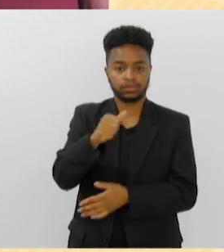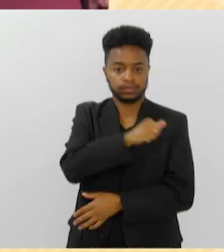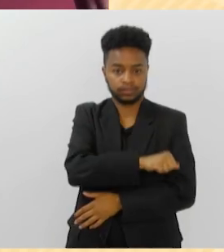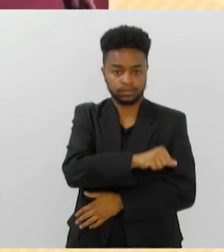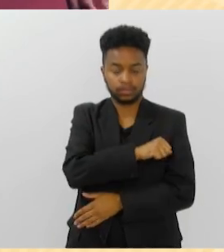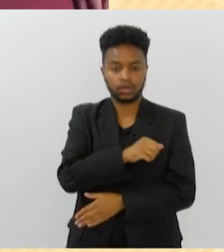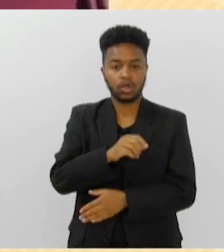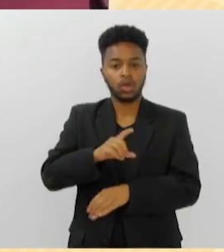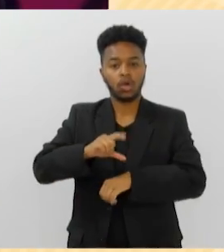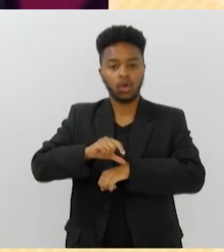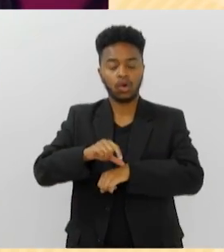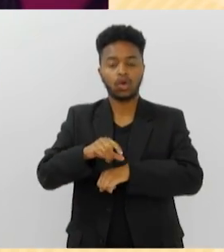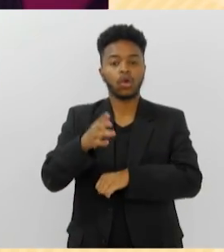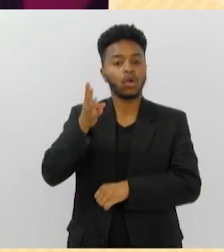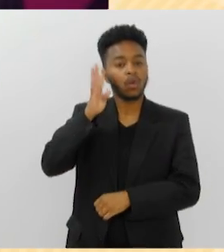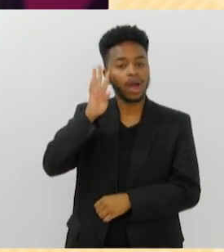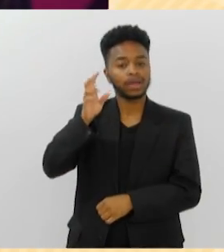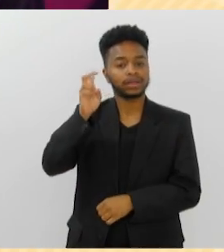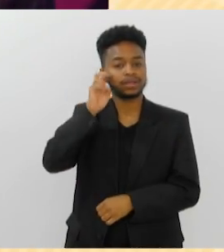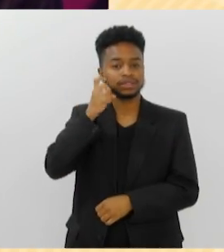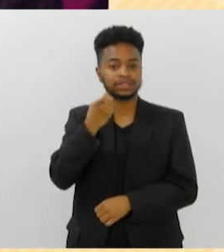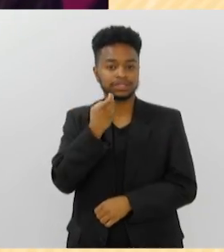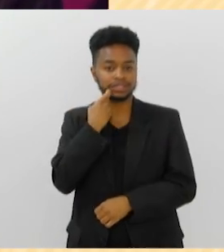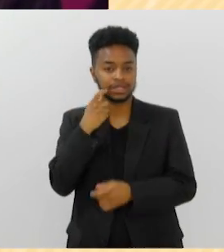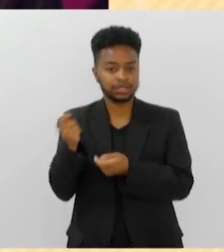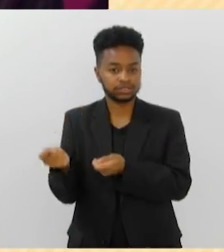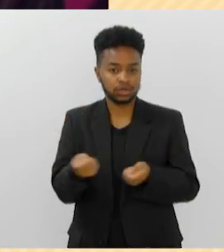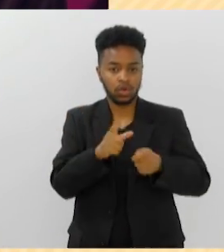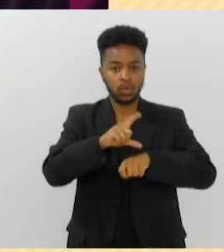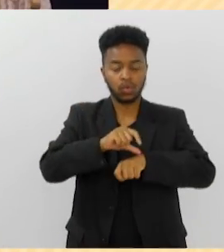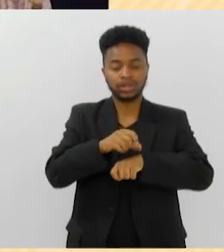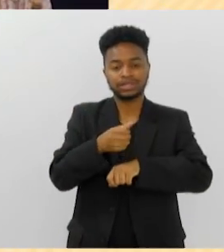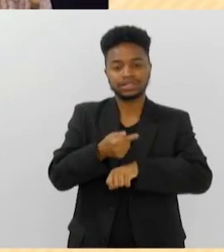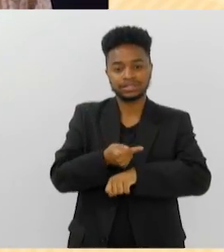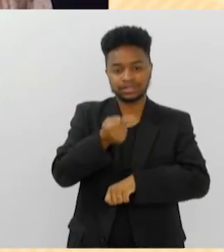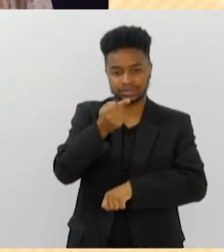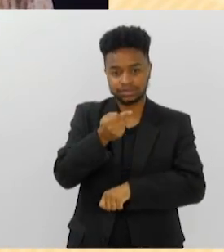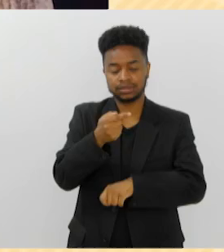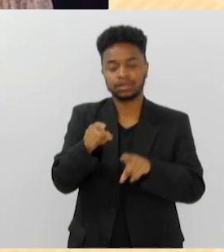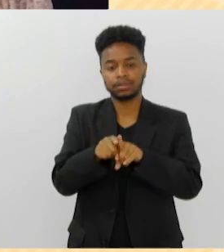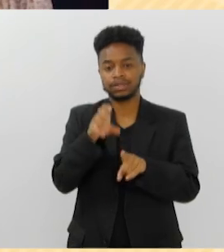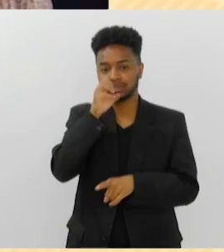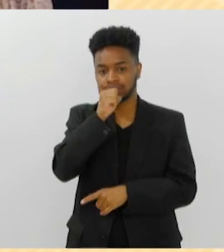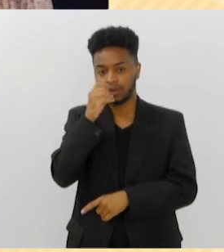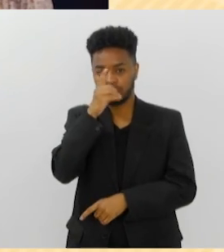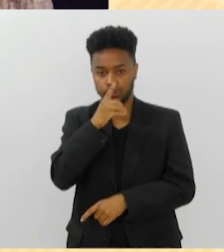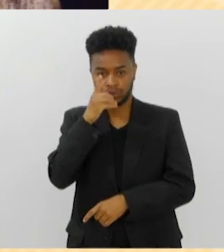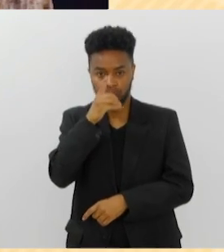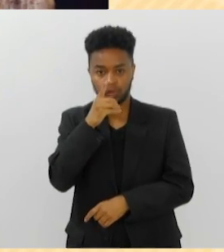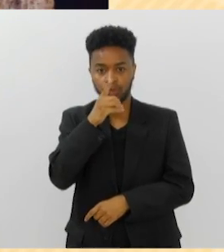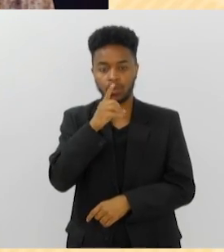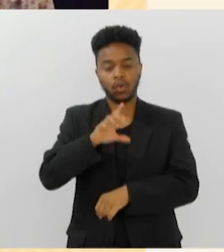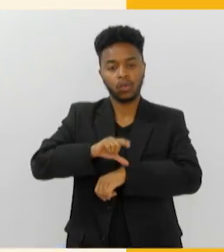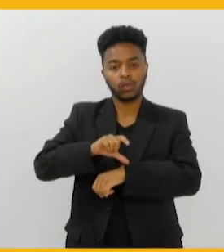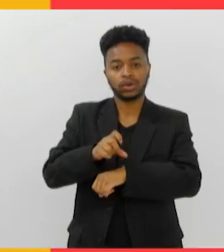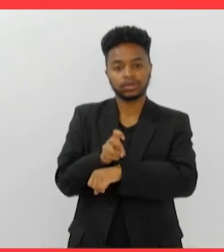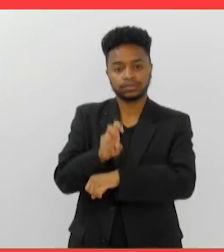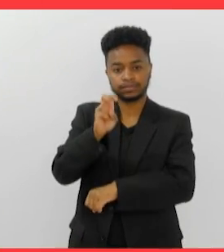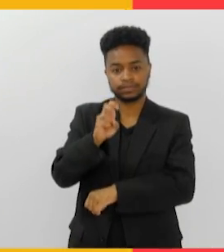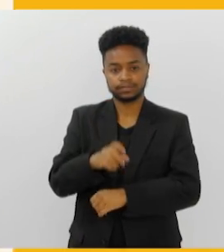acontecem às quartas, quintas e sextas-feiras, às 7 horas da noite e aos sábados e domingos, às 5 da